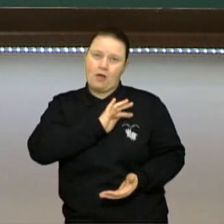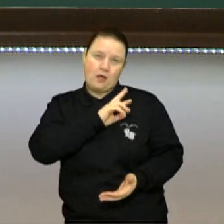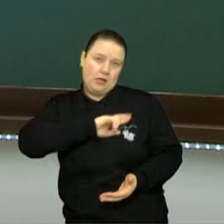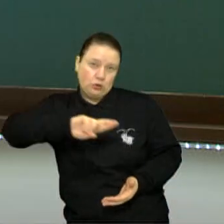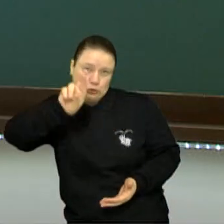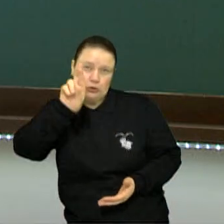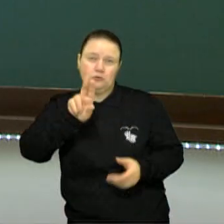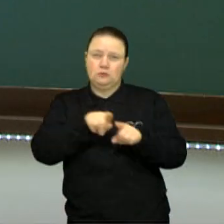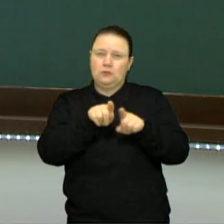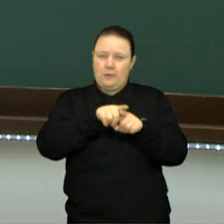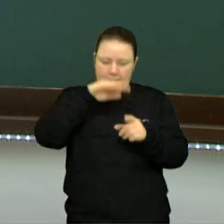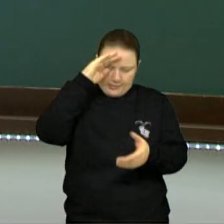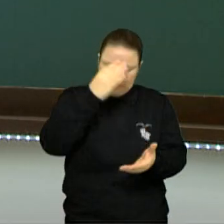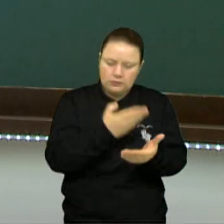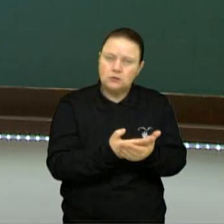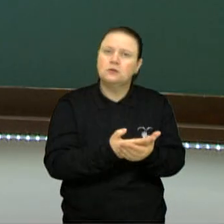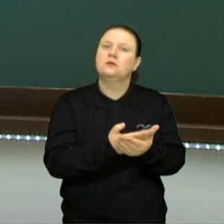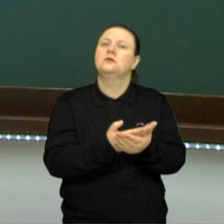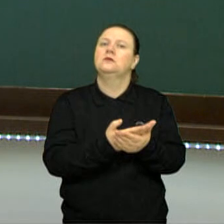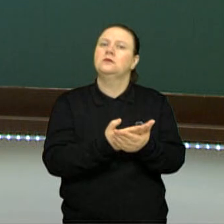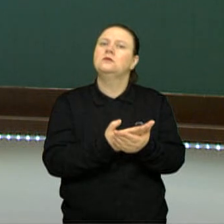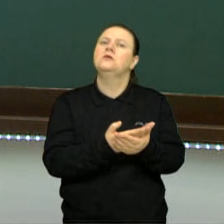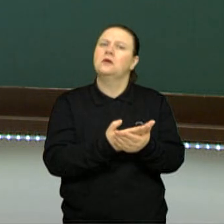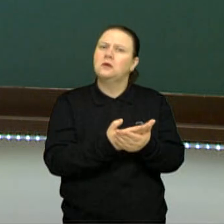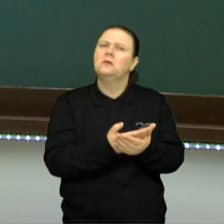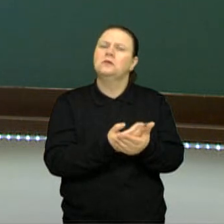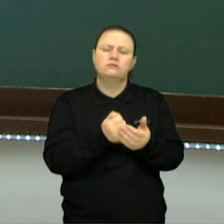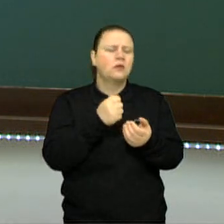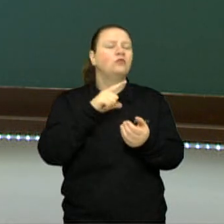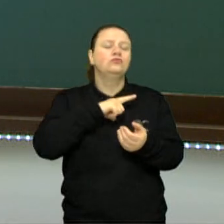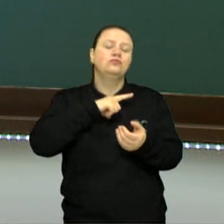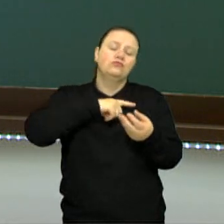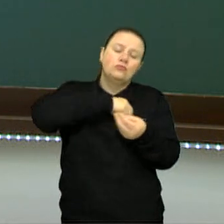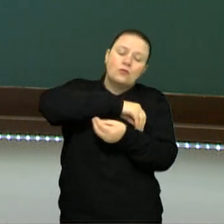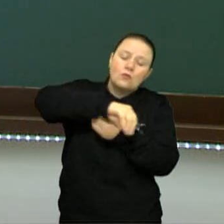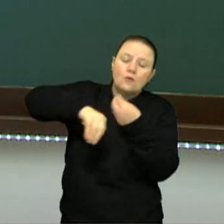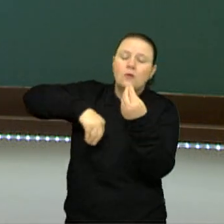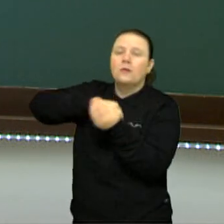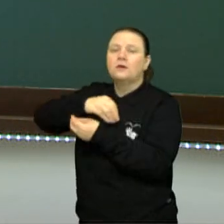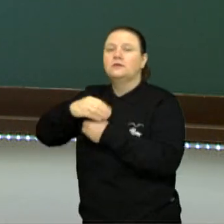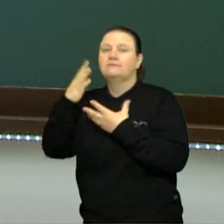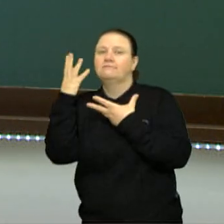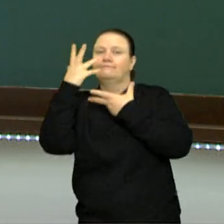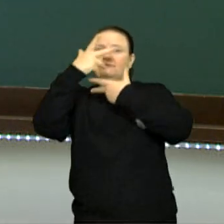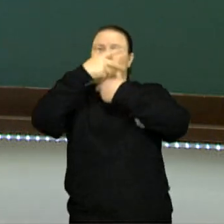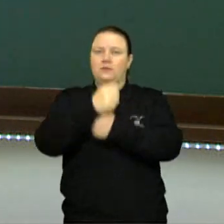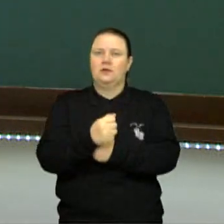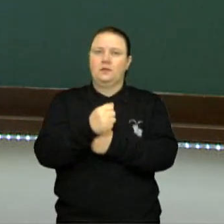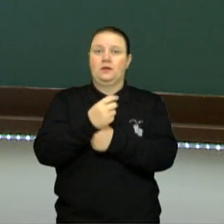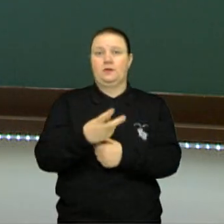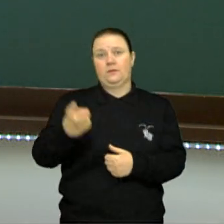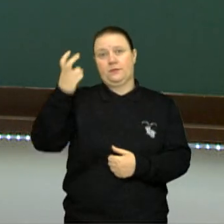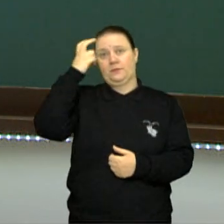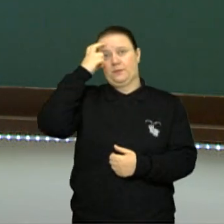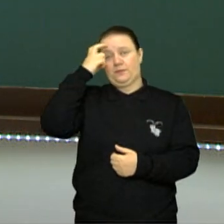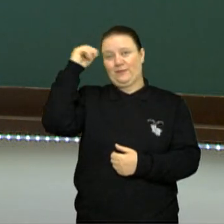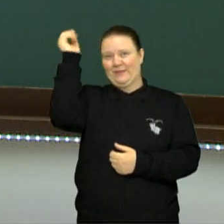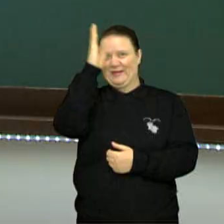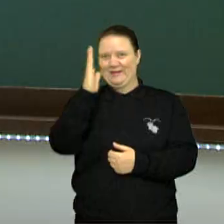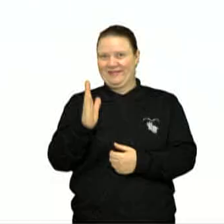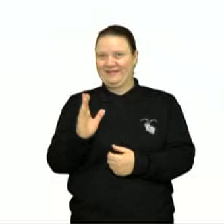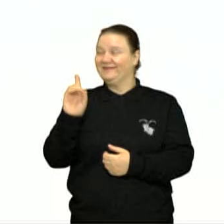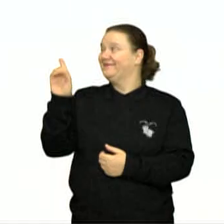né, dos europeus. Então vai fazer essa mistura linda, né, e ampla da nossa cultura brasileira. Então olha o exemplo aqui